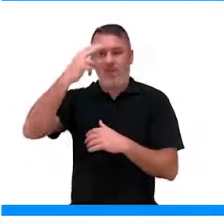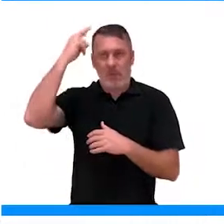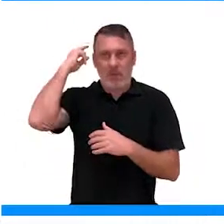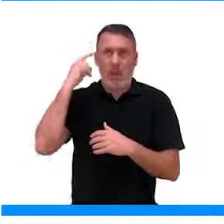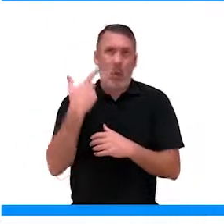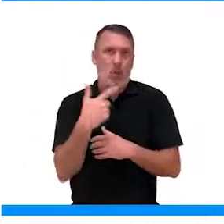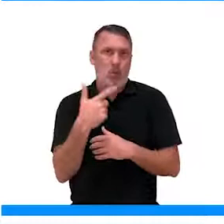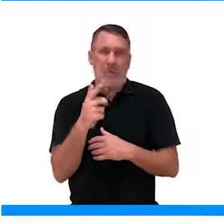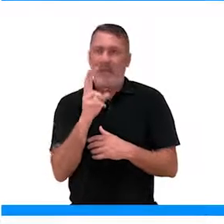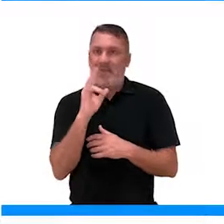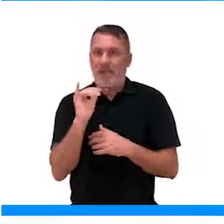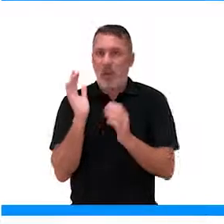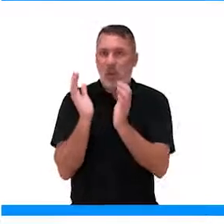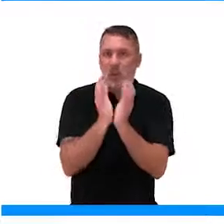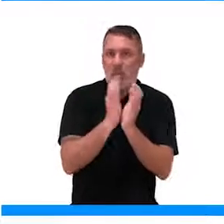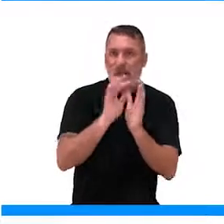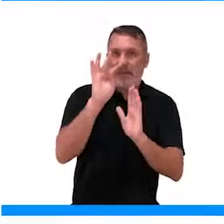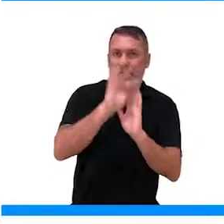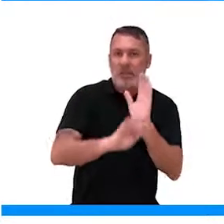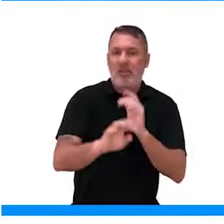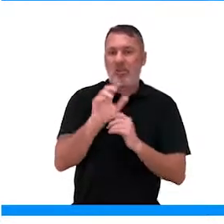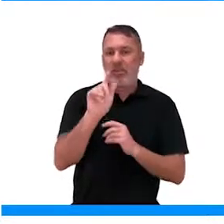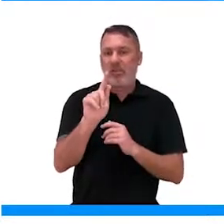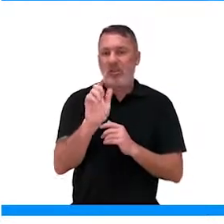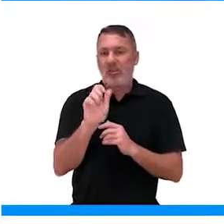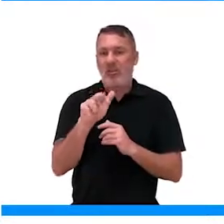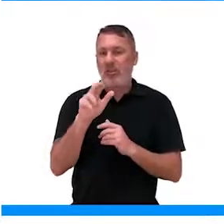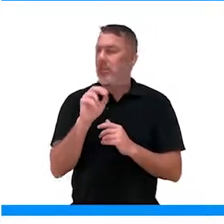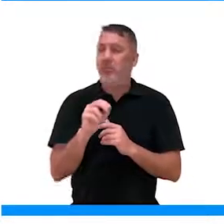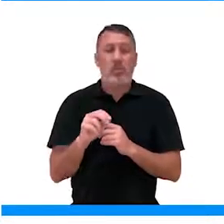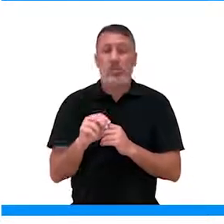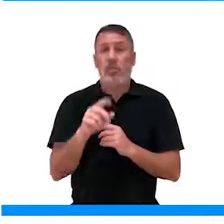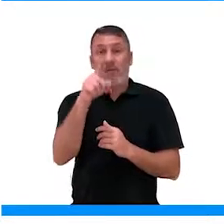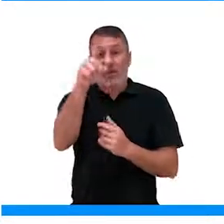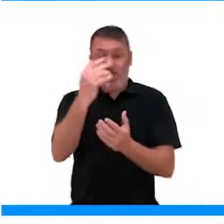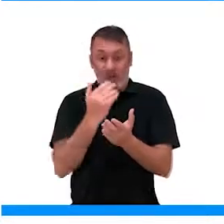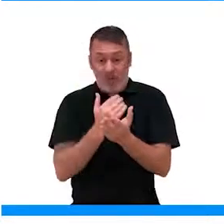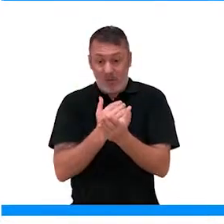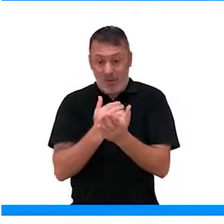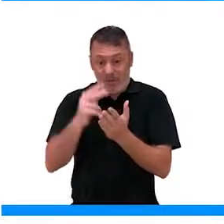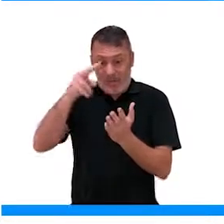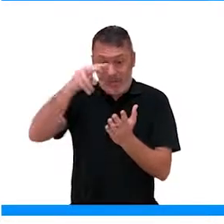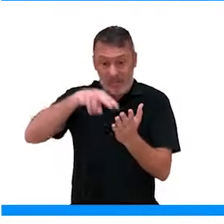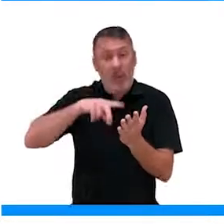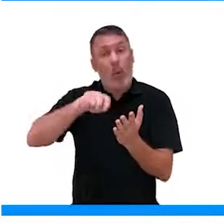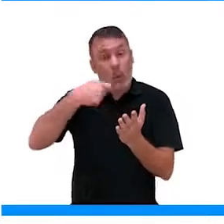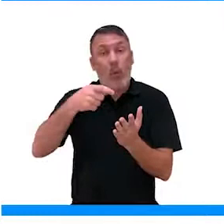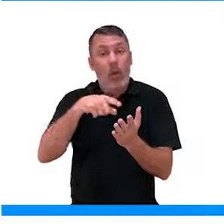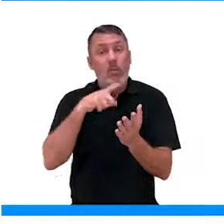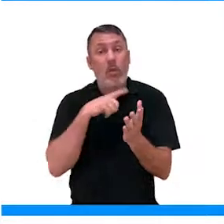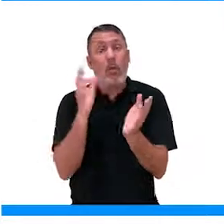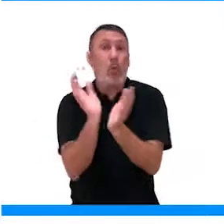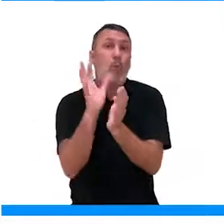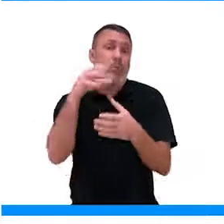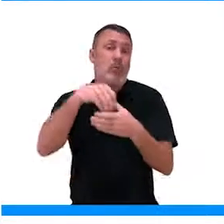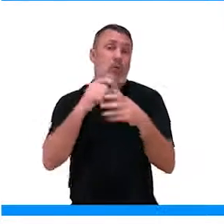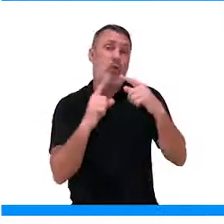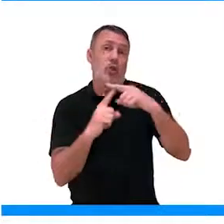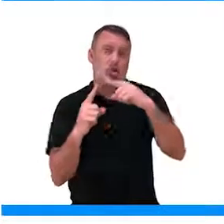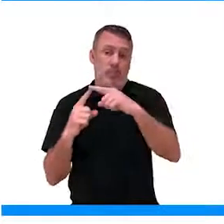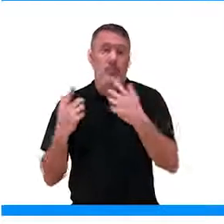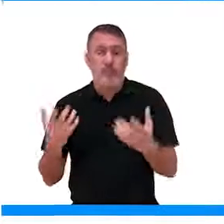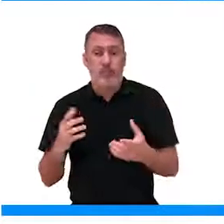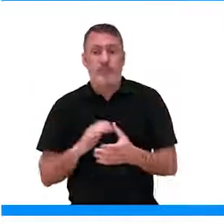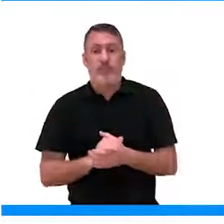nas provas, nos vestibulares, não vai ter gênero textual, porque você começa a ler a prova, ela se dá por meio de gênero